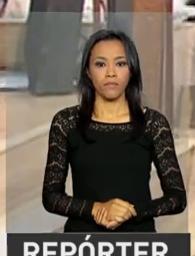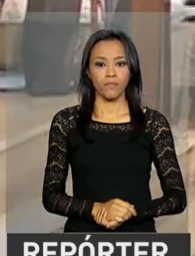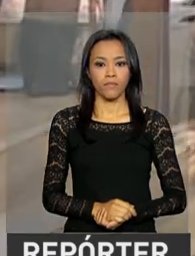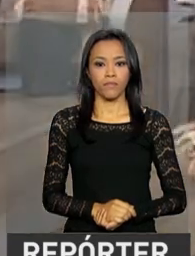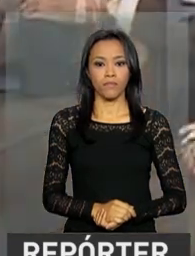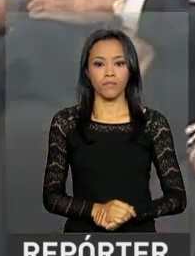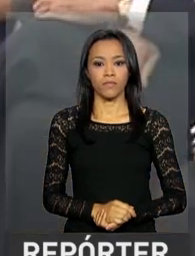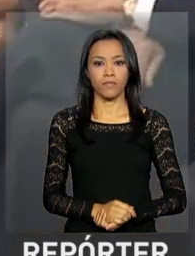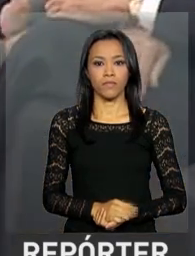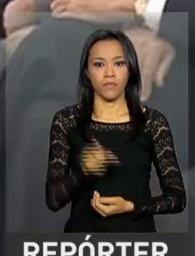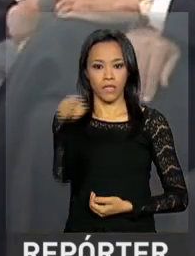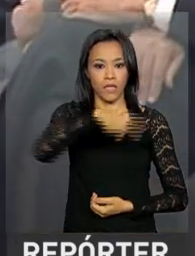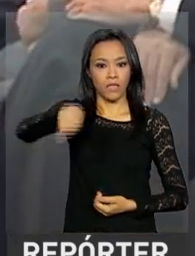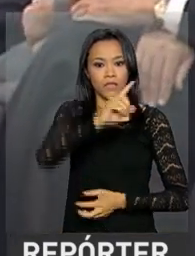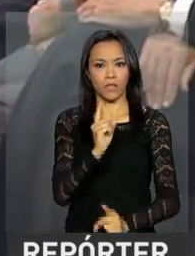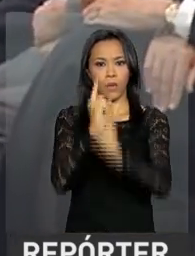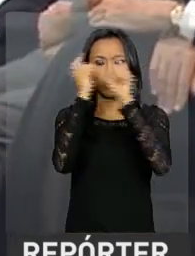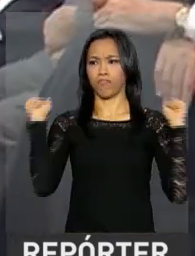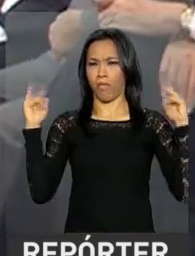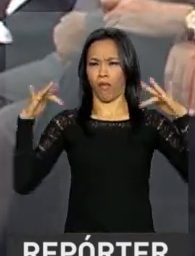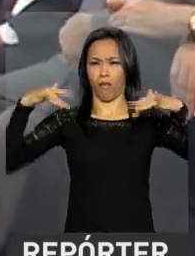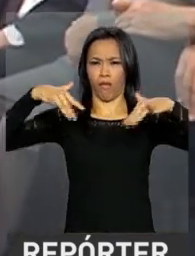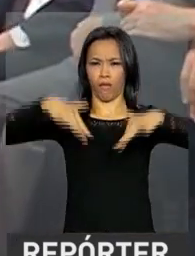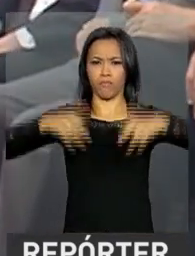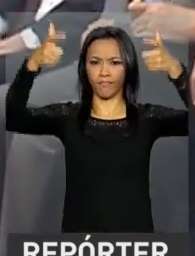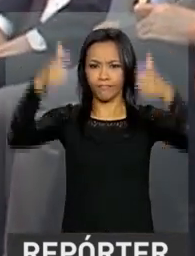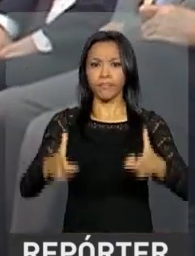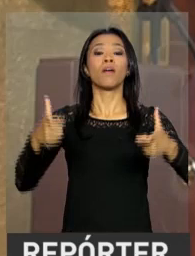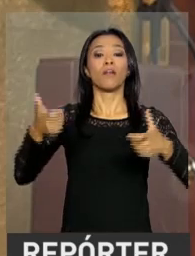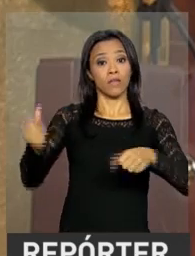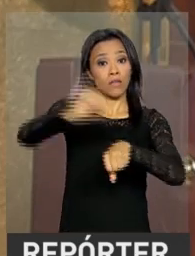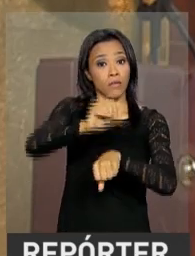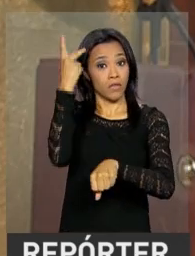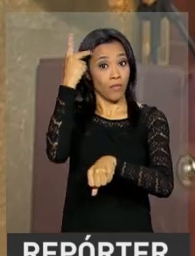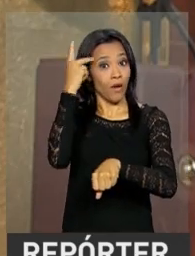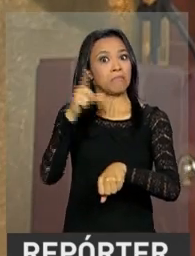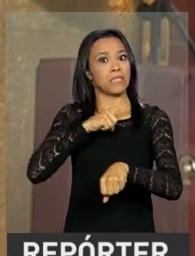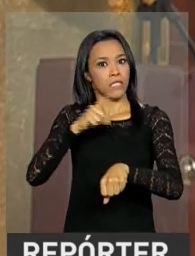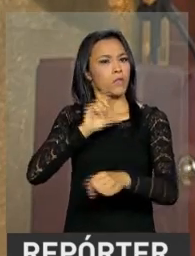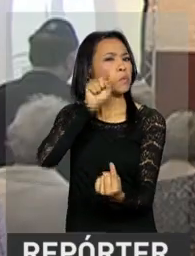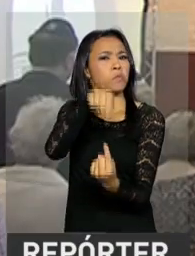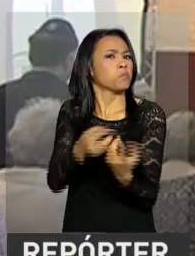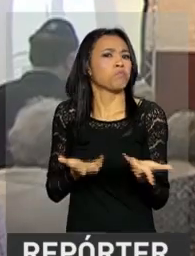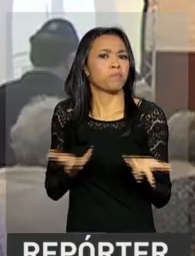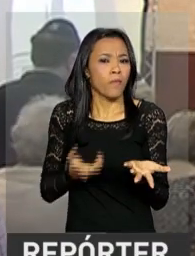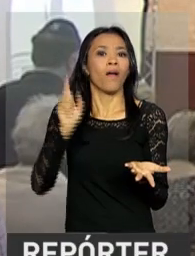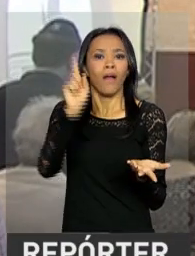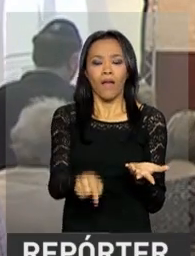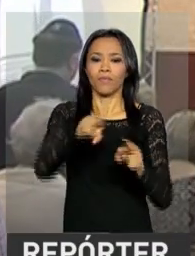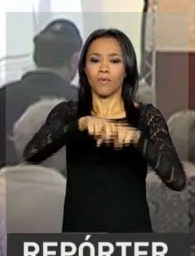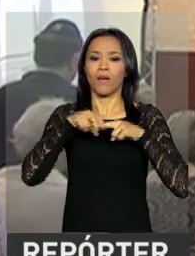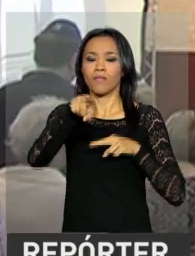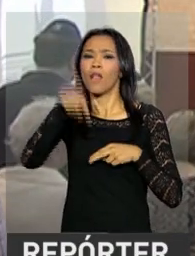pessoas o encontro que lotou a sinagoga eim na capital paulista teve um motivo especial o ato Nacional